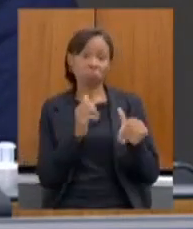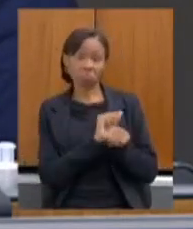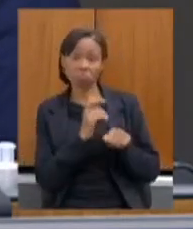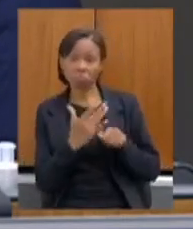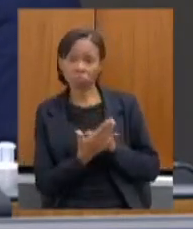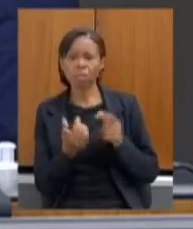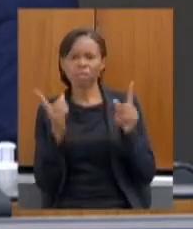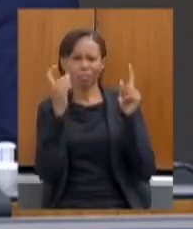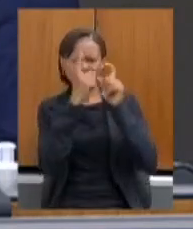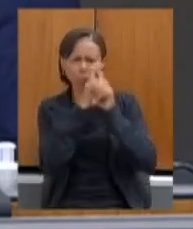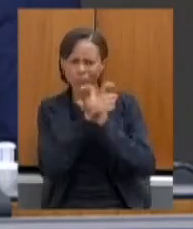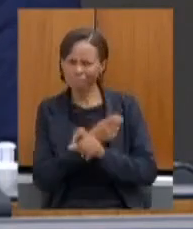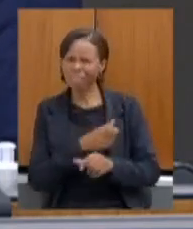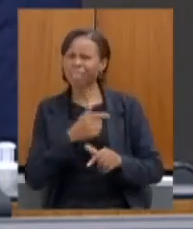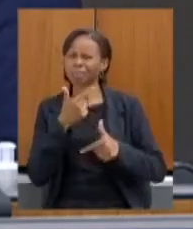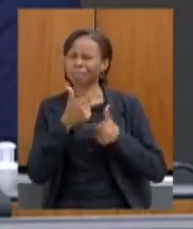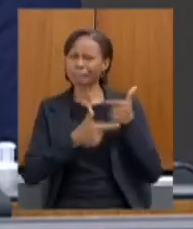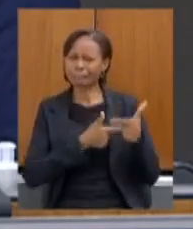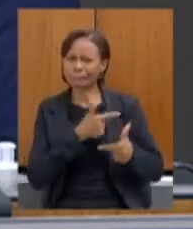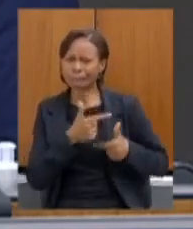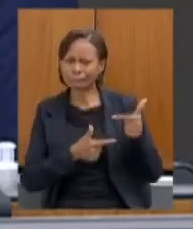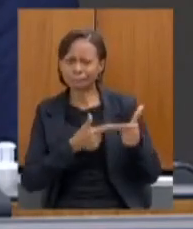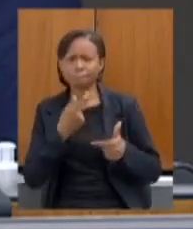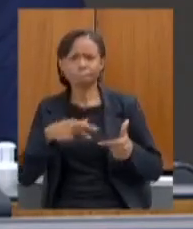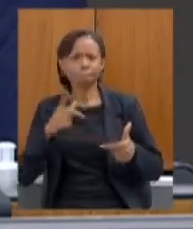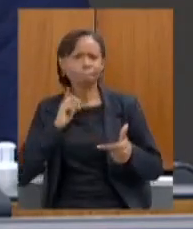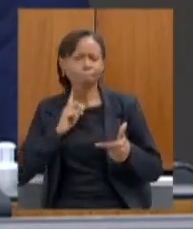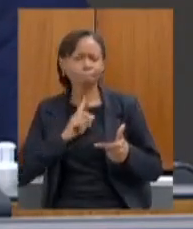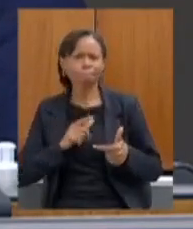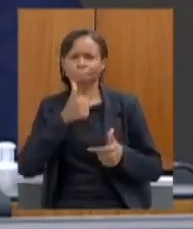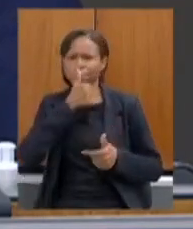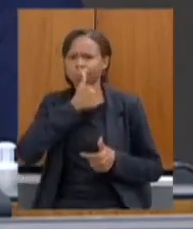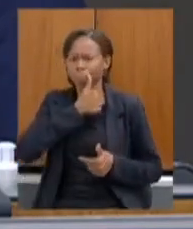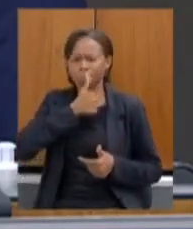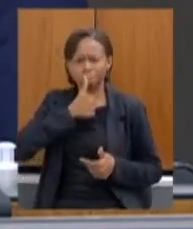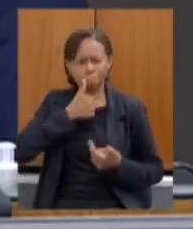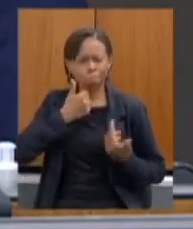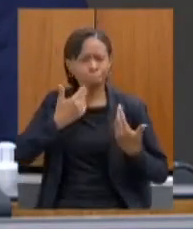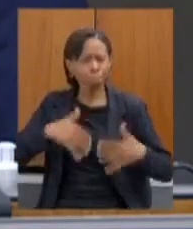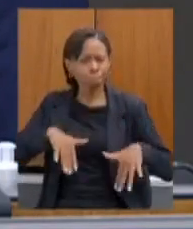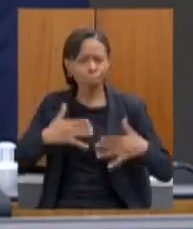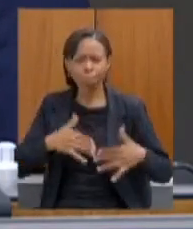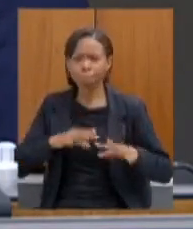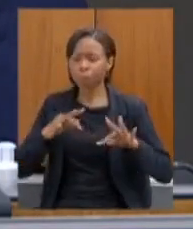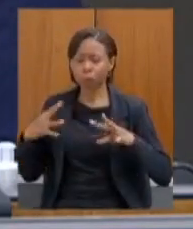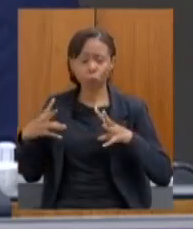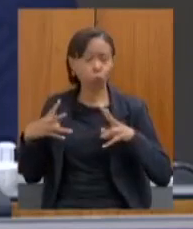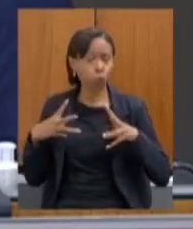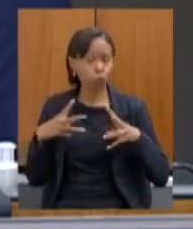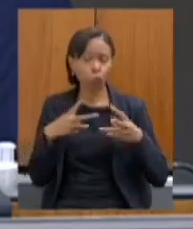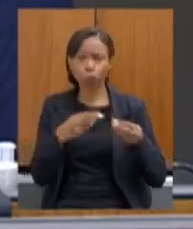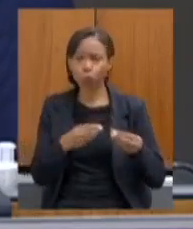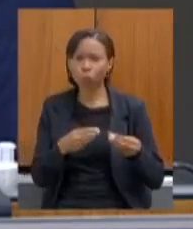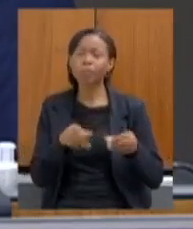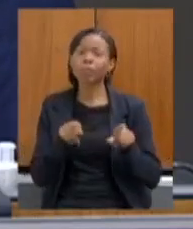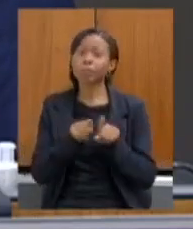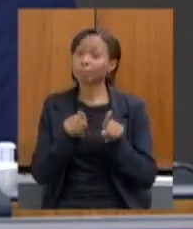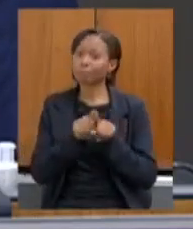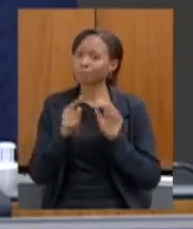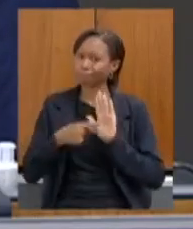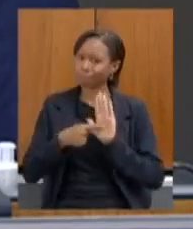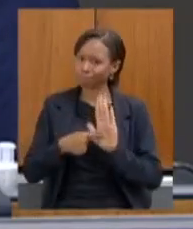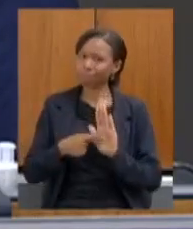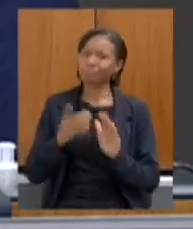tivemos para gerar empregos no Estado de Minas Gerais, com muito esforço de todos nós, e aí é importante citar mais uma vez